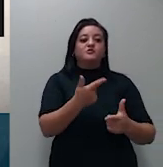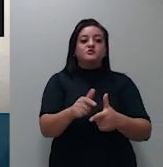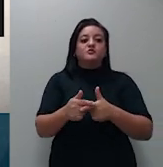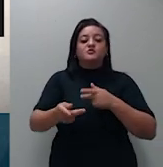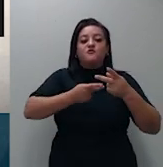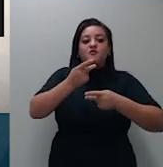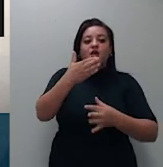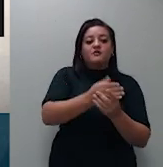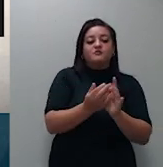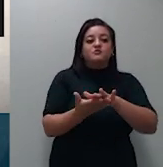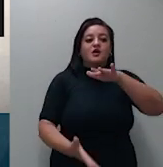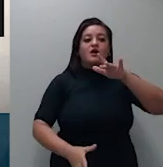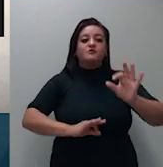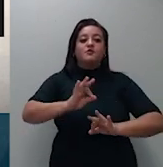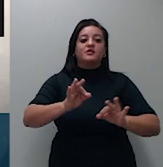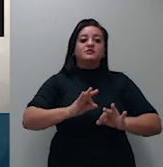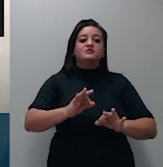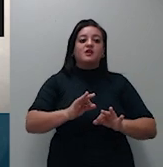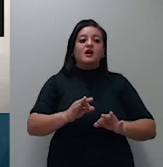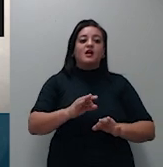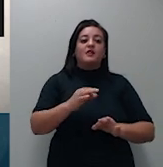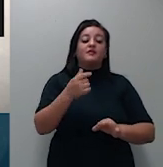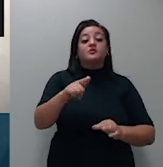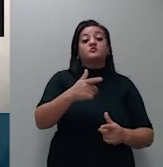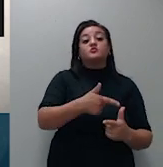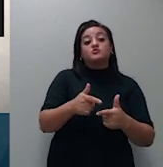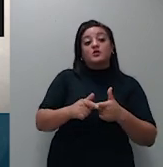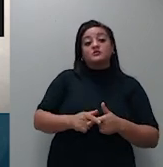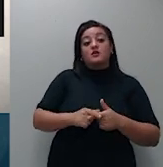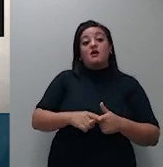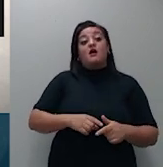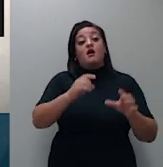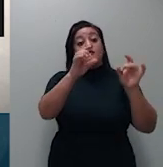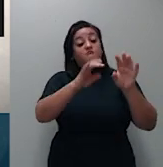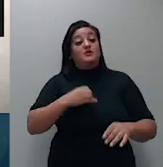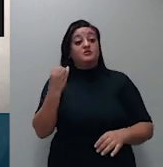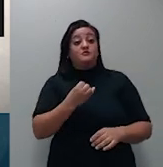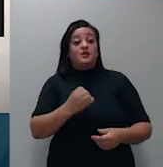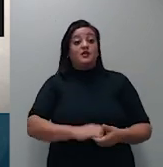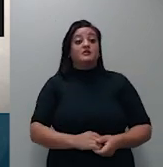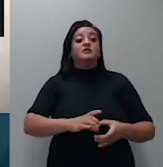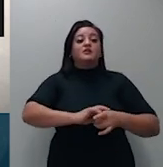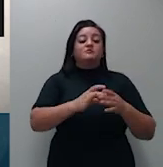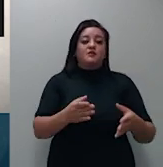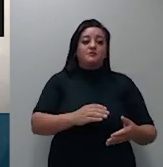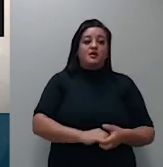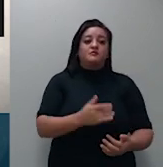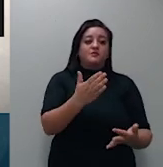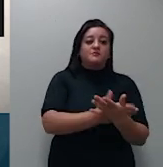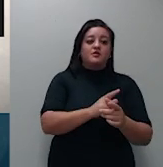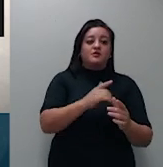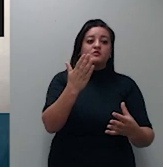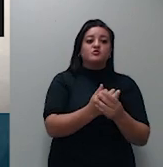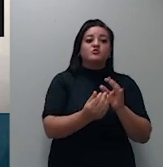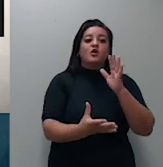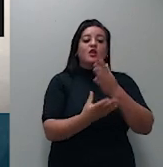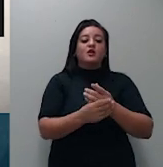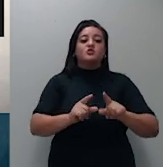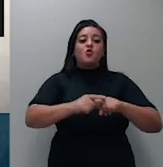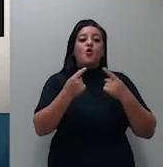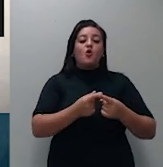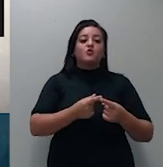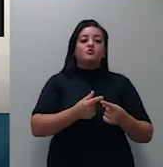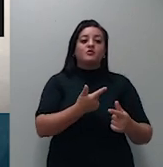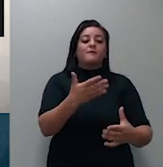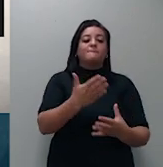Quadra entre aquelas consideradas excepcionais que permitem contra ato judicial como